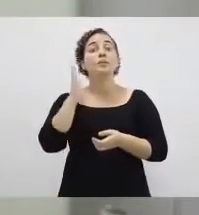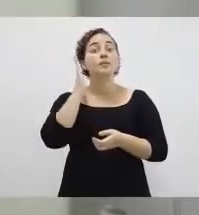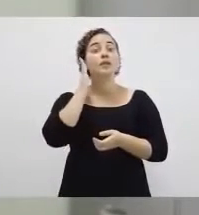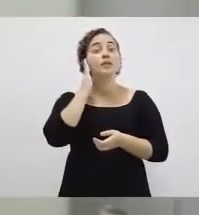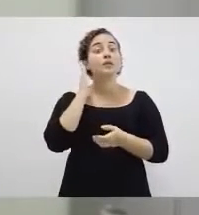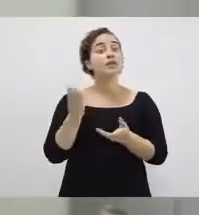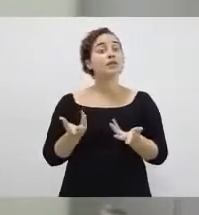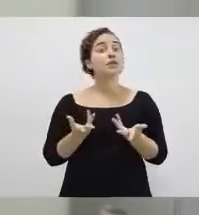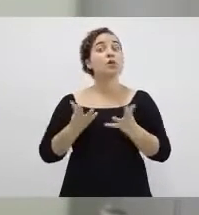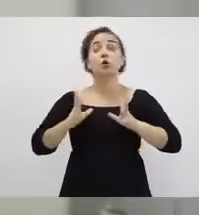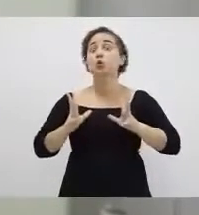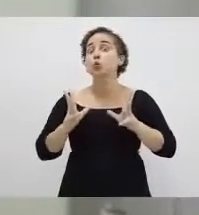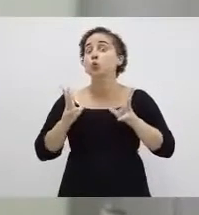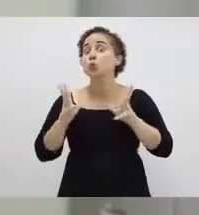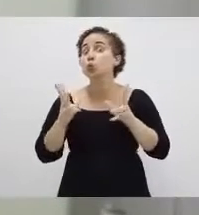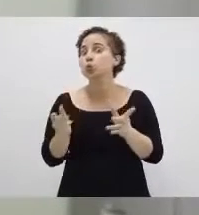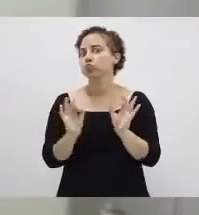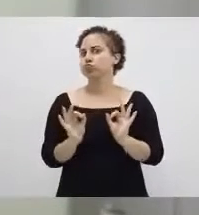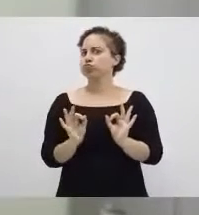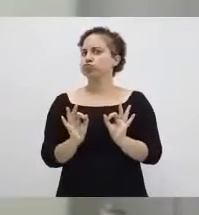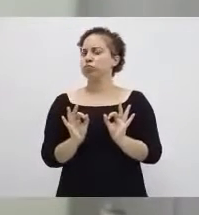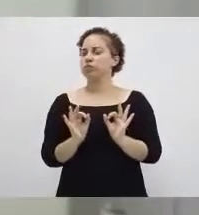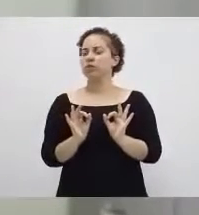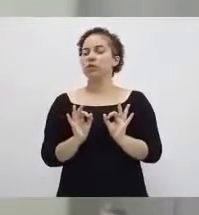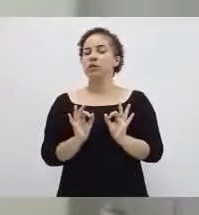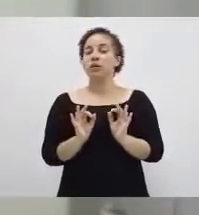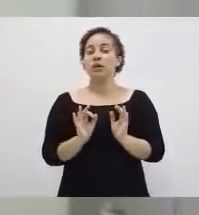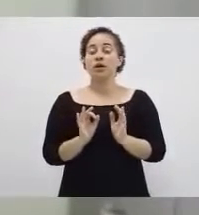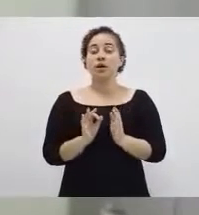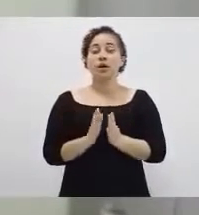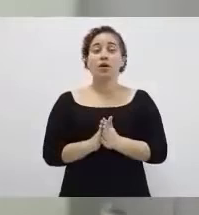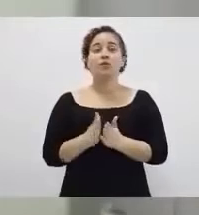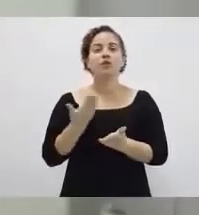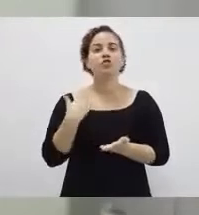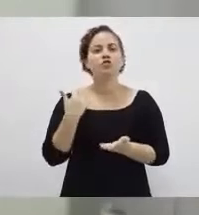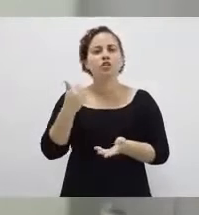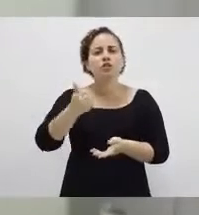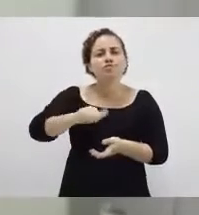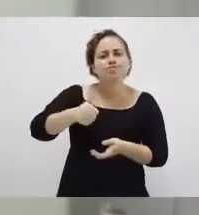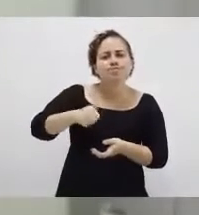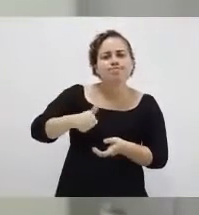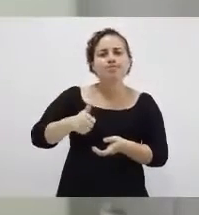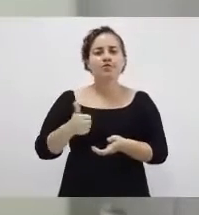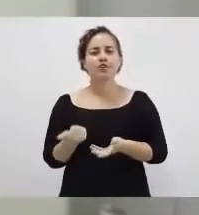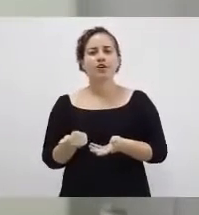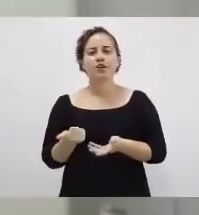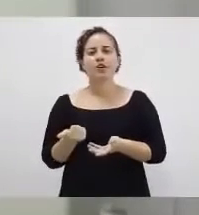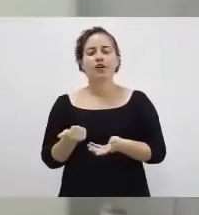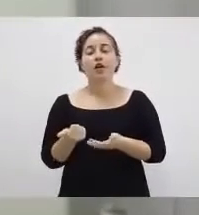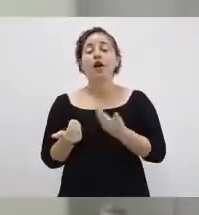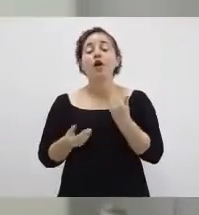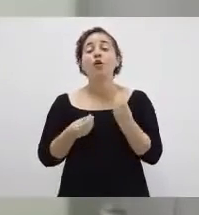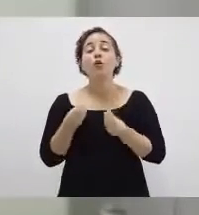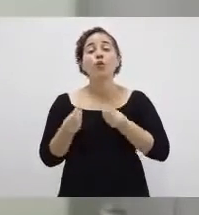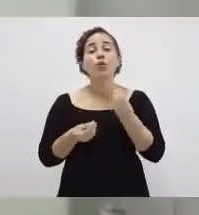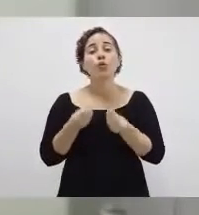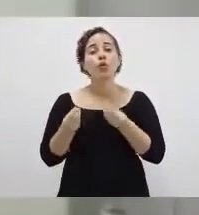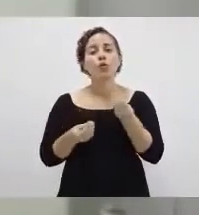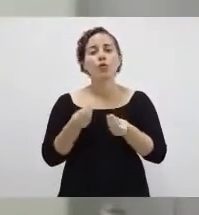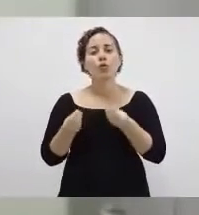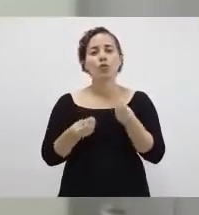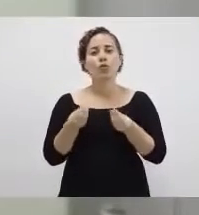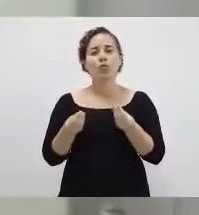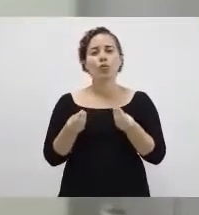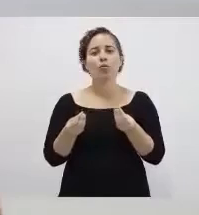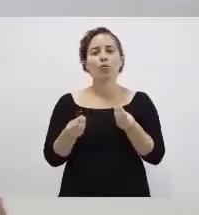é tudo. O câmbio, quando eu analiso a taxa de câmbio, eu tenho que analisar em que regime cambial a